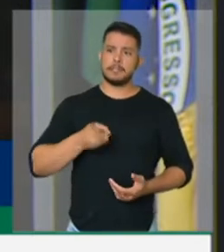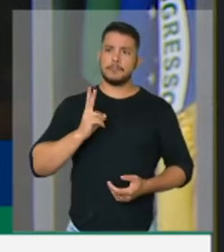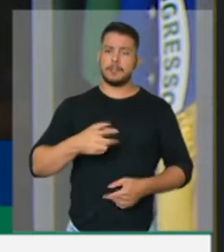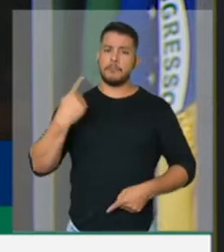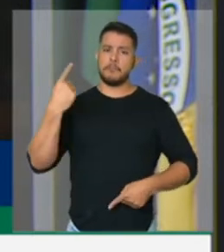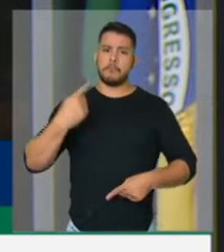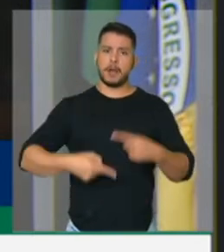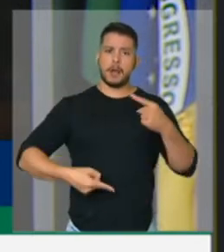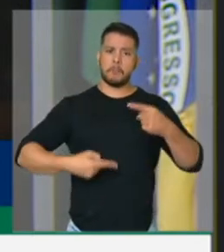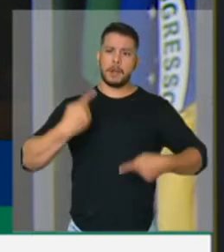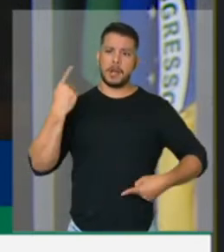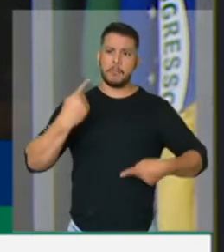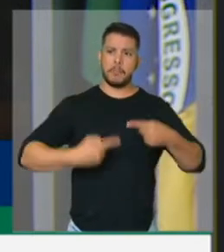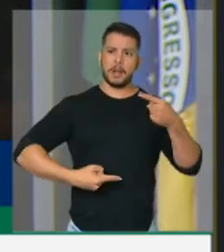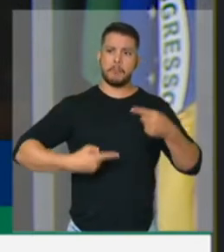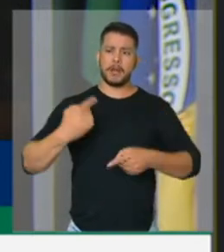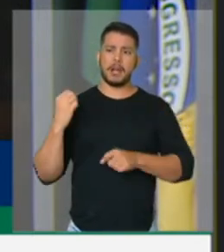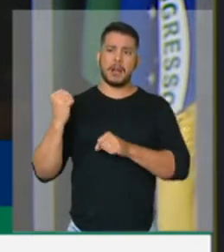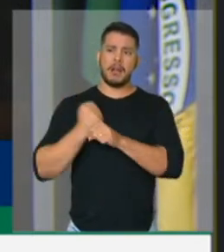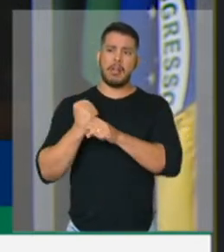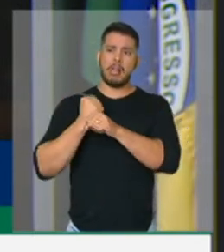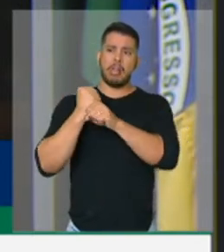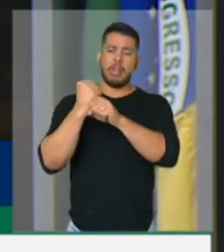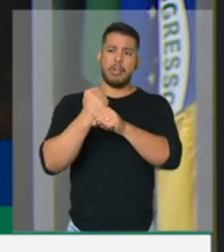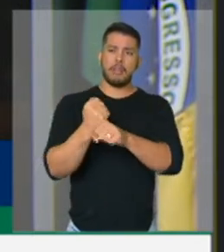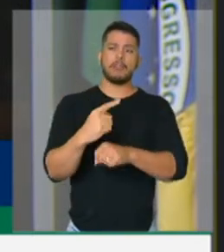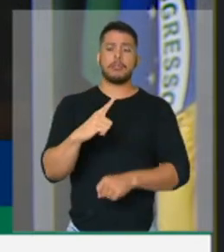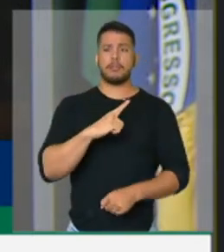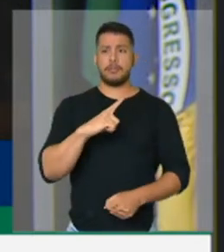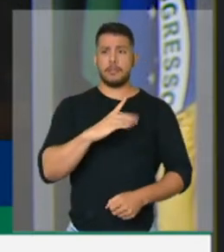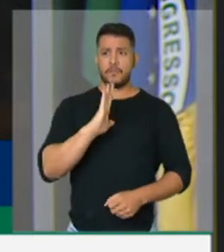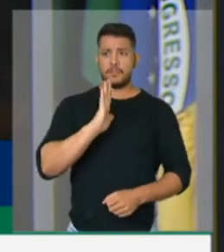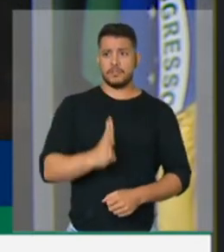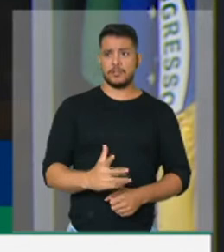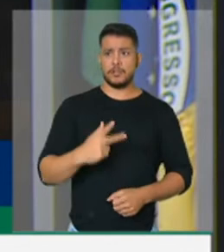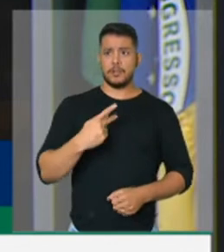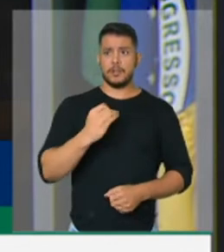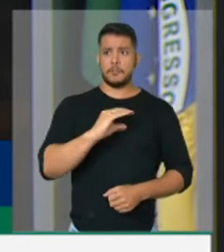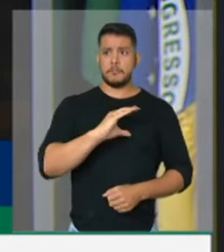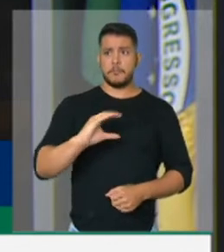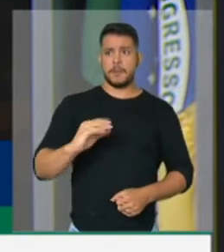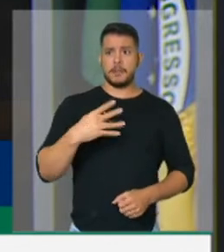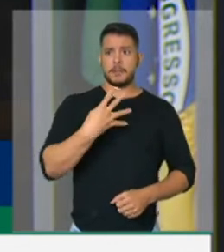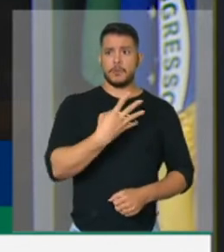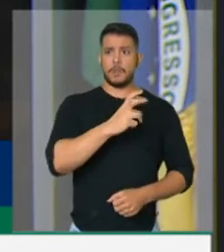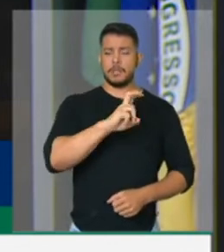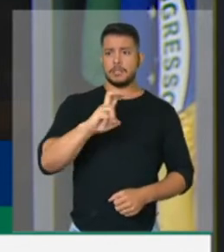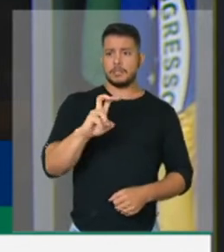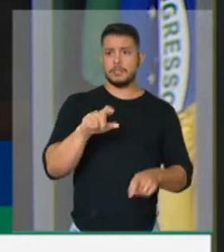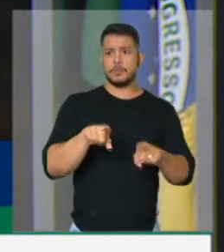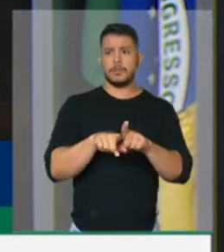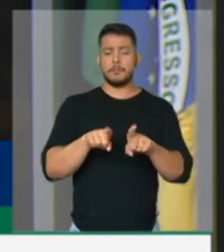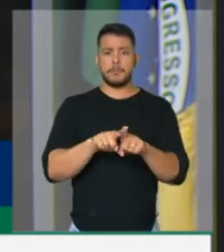ano, praticamente. Temos a PEC 45 e a PEC 110. E agora vem a proposta do